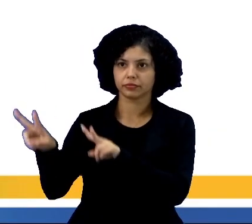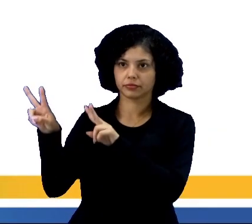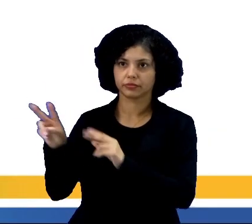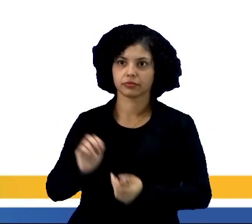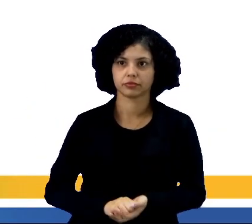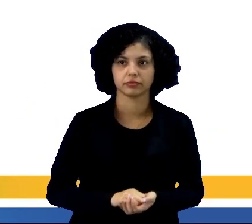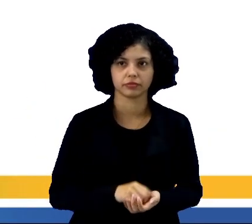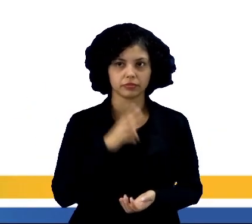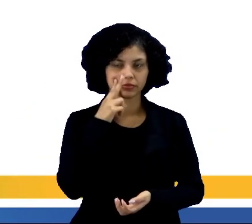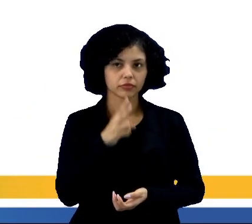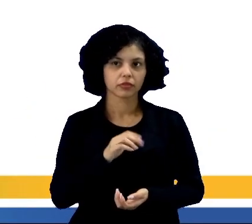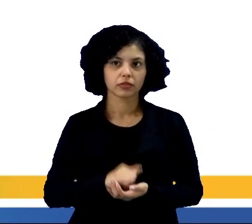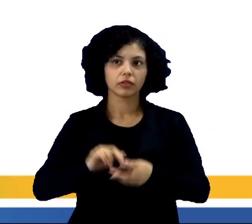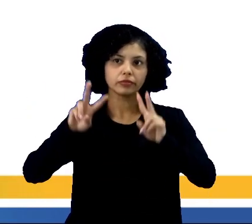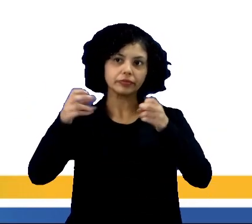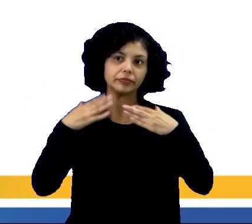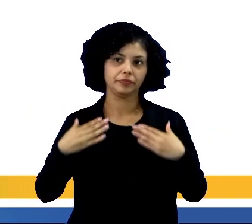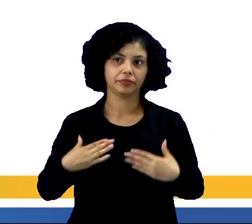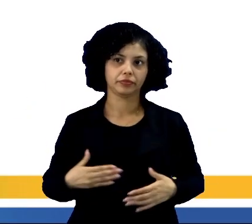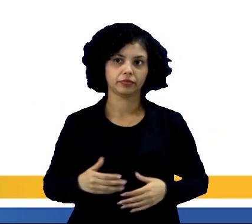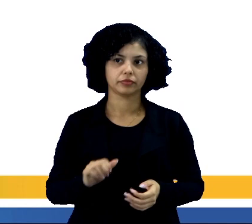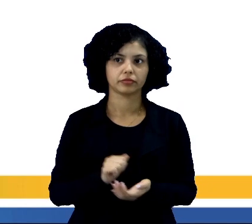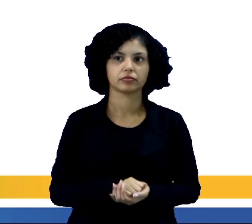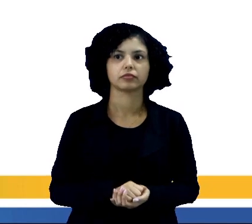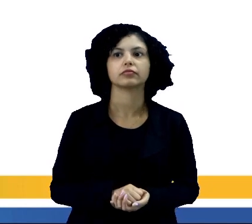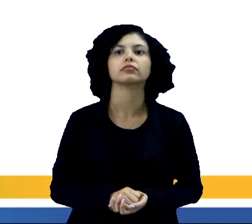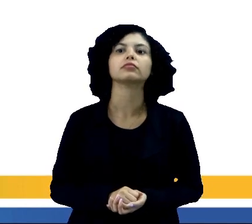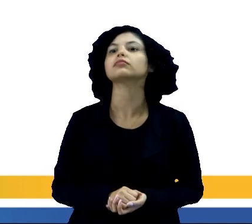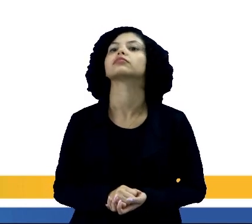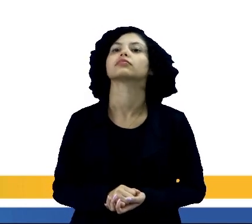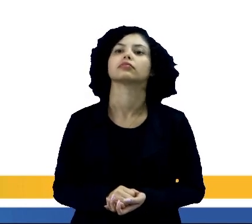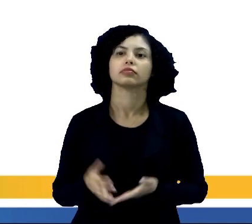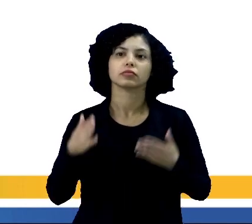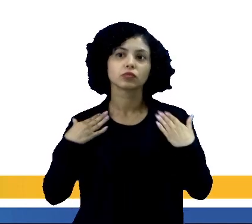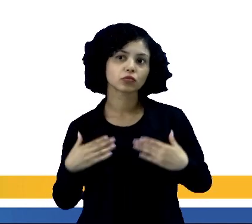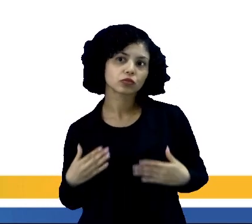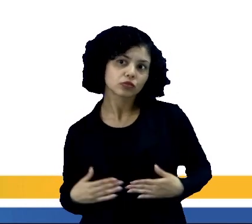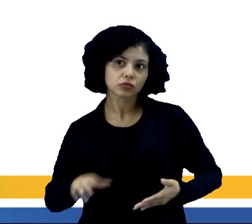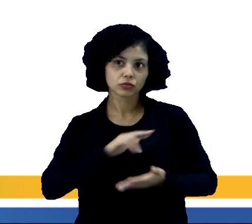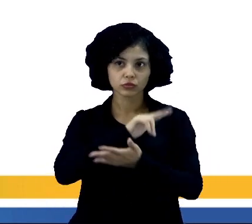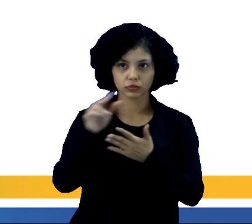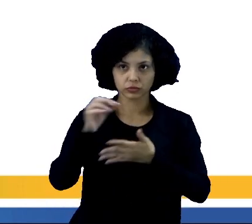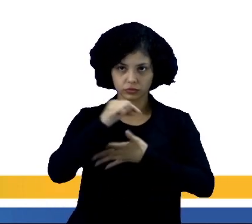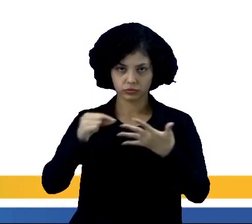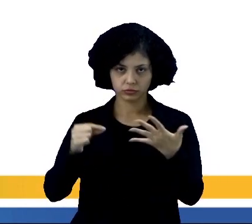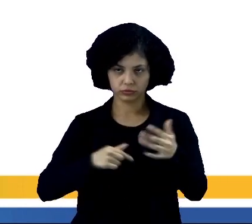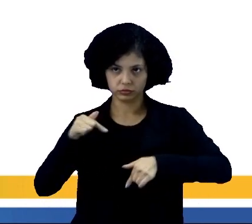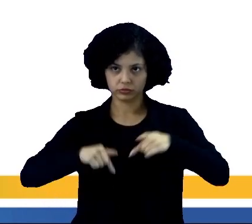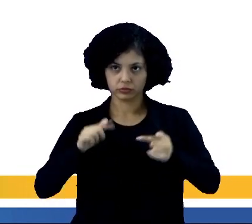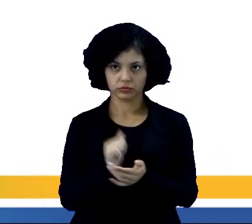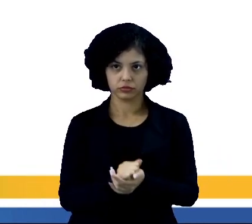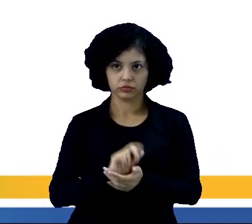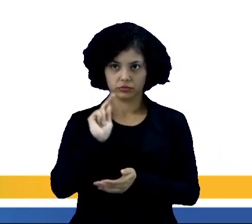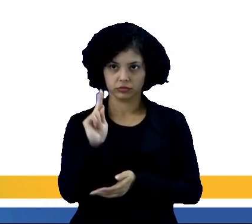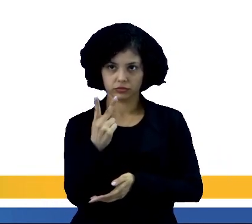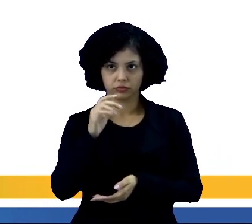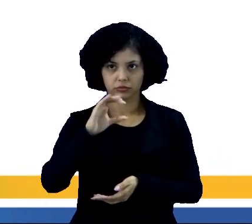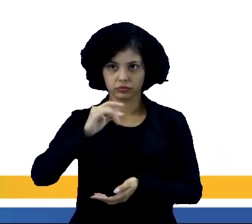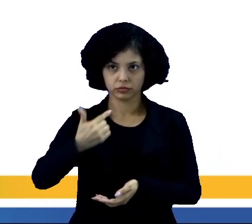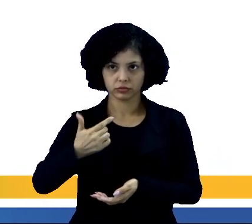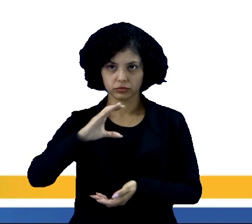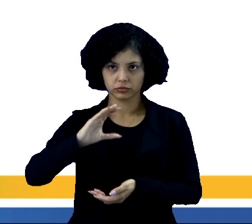porque a gente vai aqui começar a abordar o corpo e suas dimensões. O corpo é composto por diversos elementos químicos: